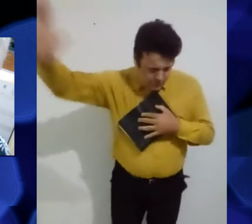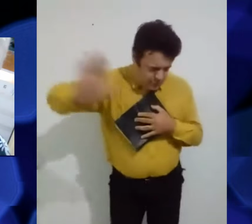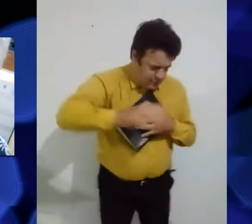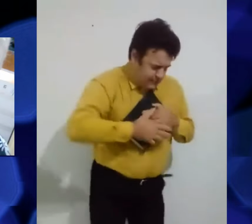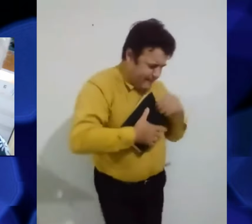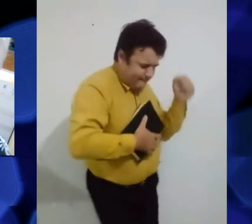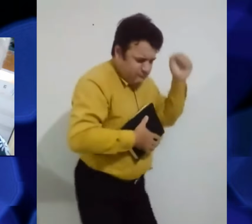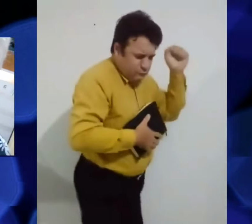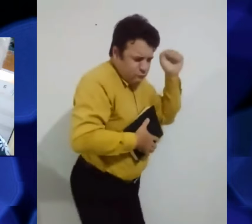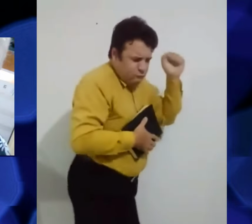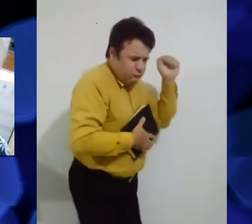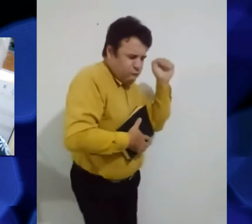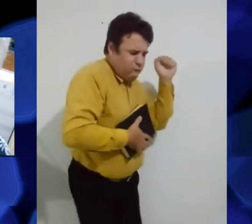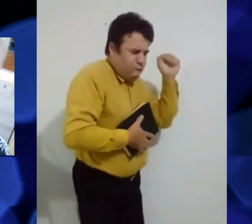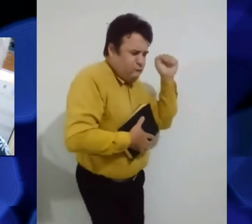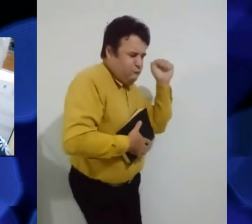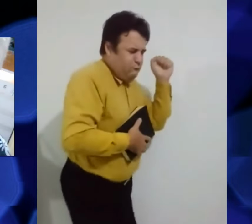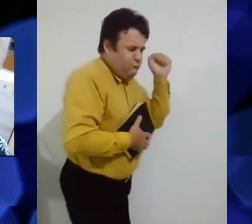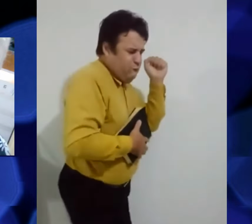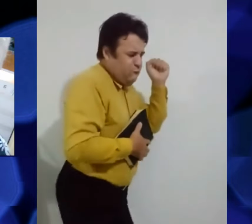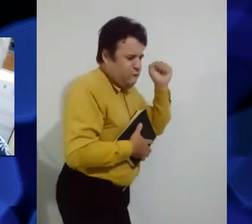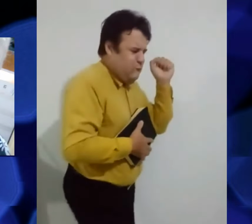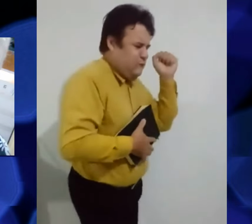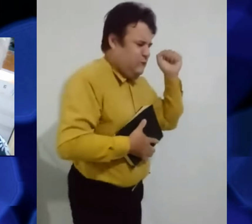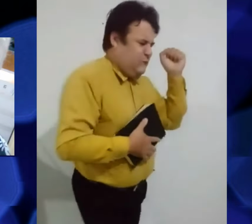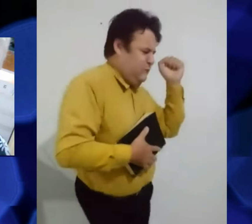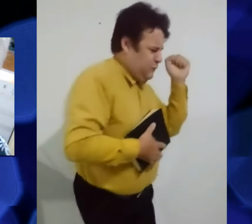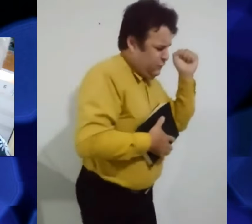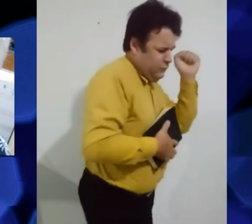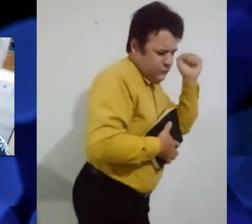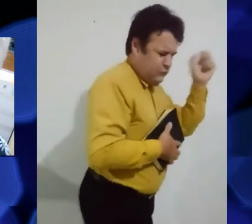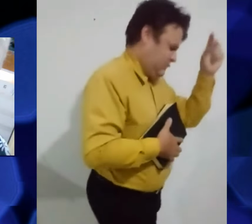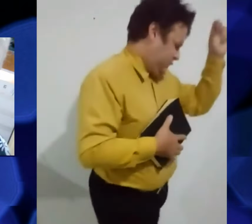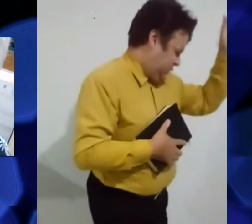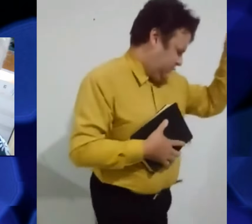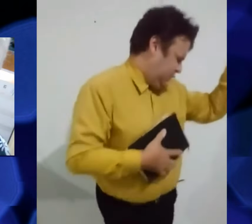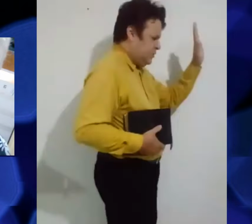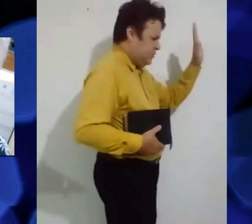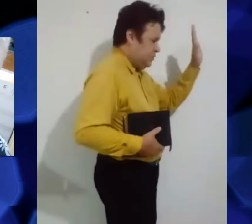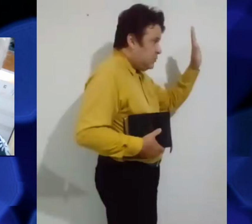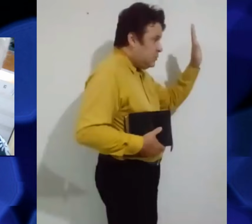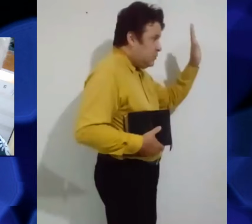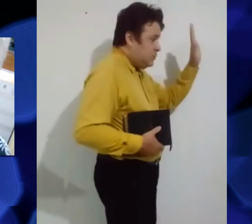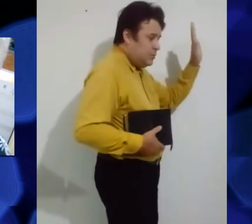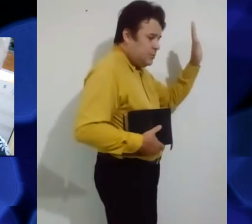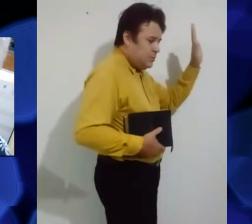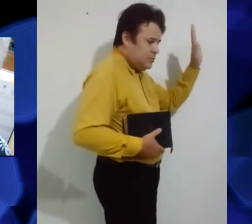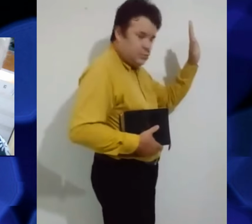Você vem me dizendo, tô enchendo mais você. E no botar na cara, tô me arrependendo.